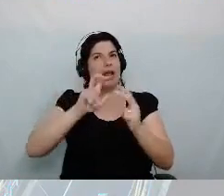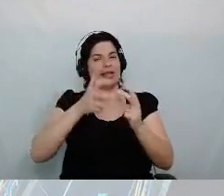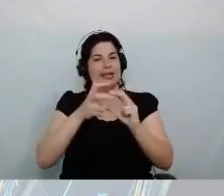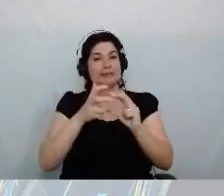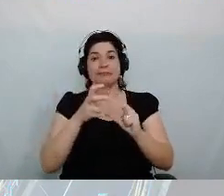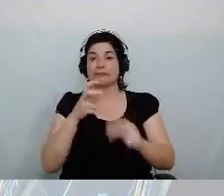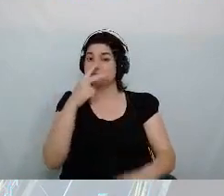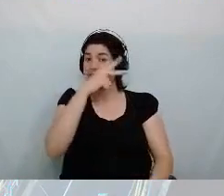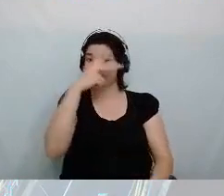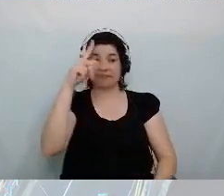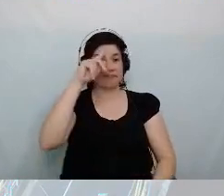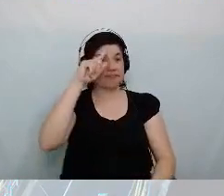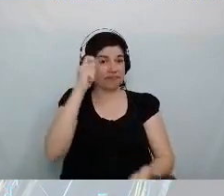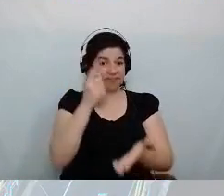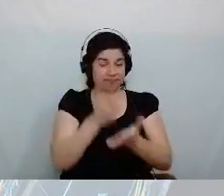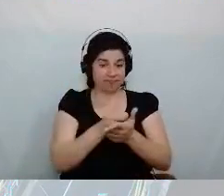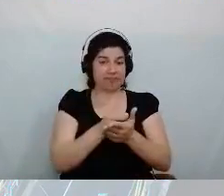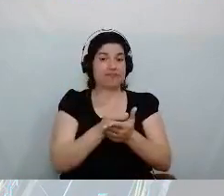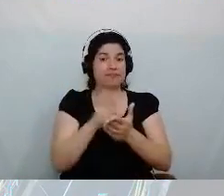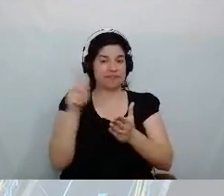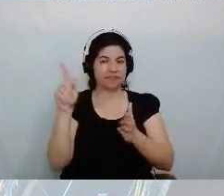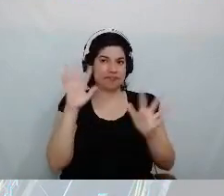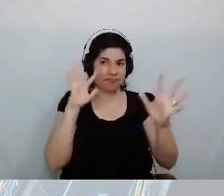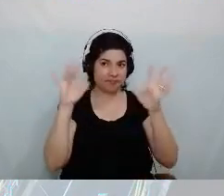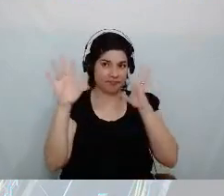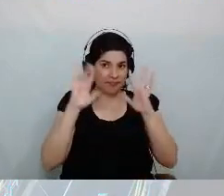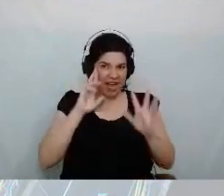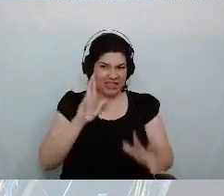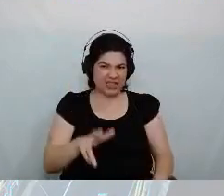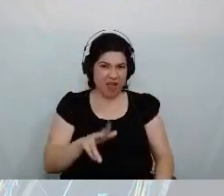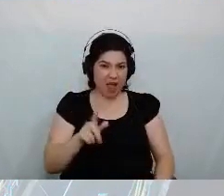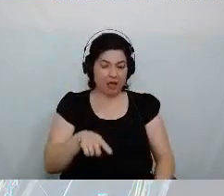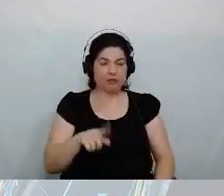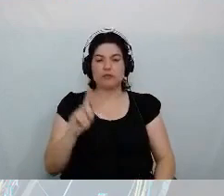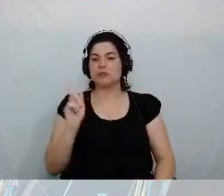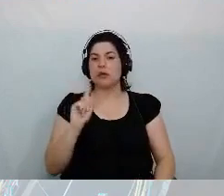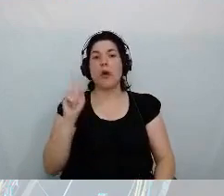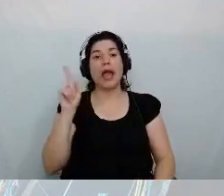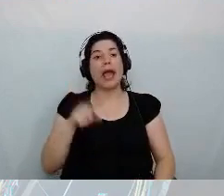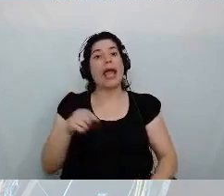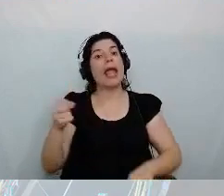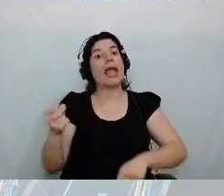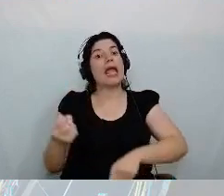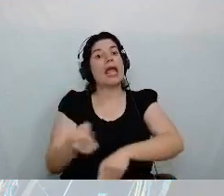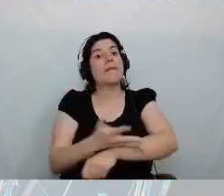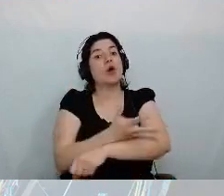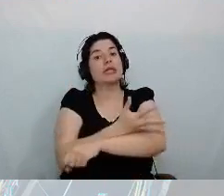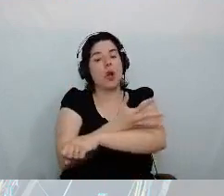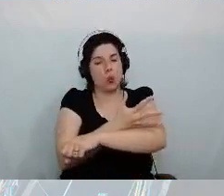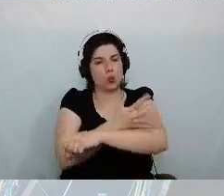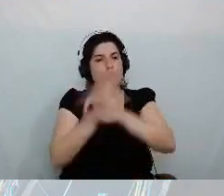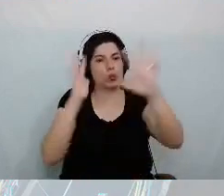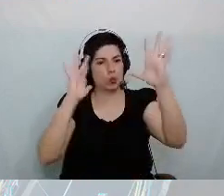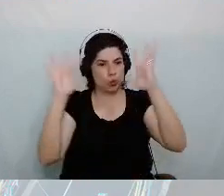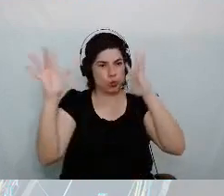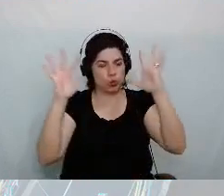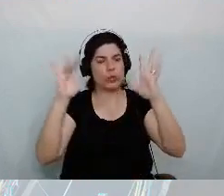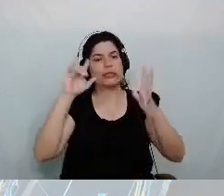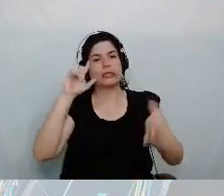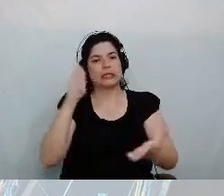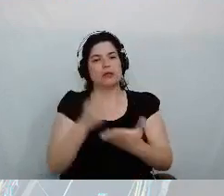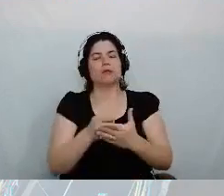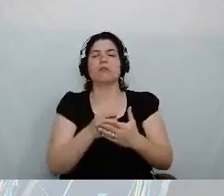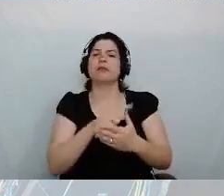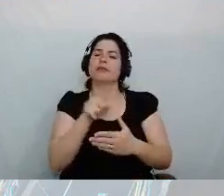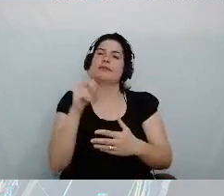de vocês, ela não foi racional. Ela foi uma decisão emocional. Beleza? Então vocês olharam,